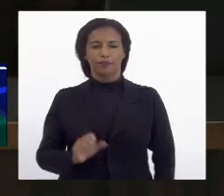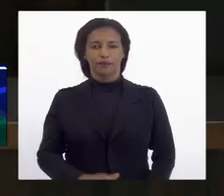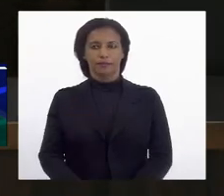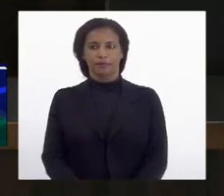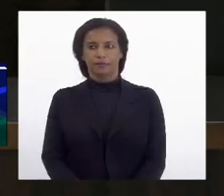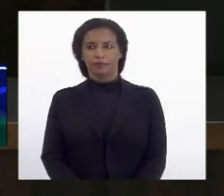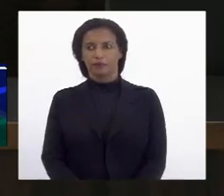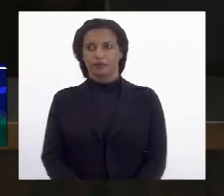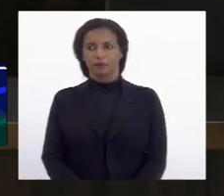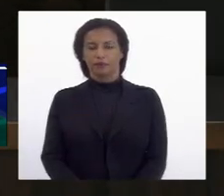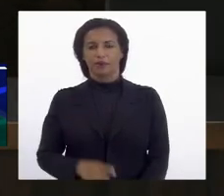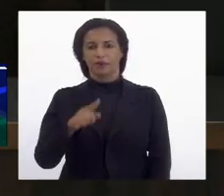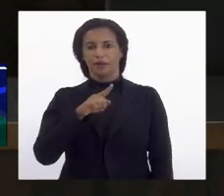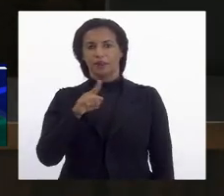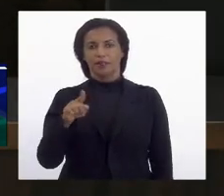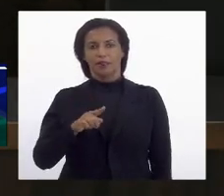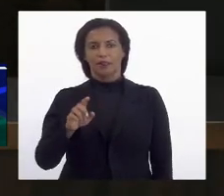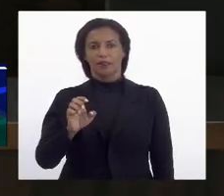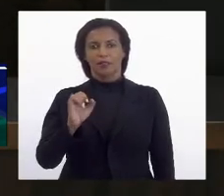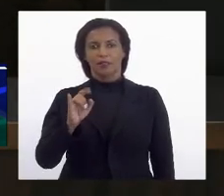deputado Azeidão